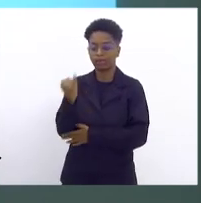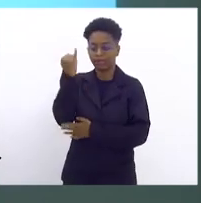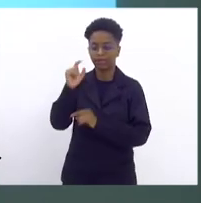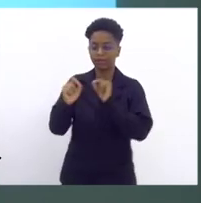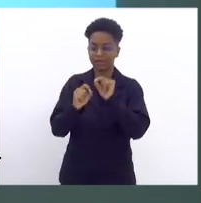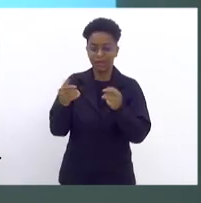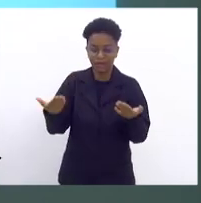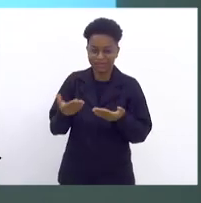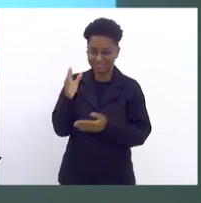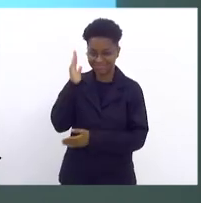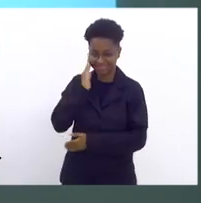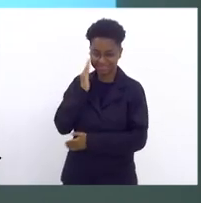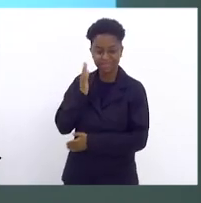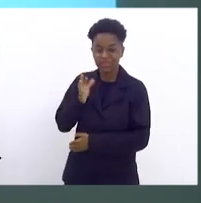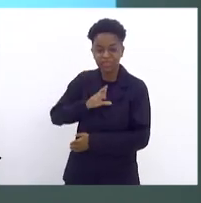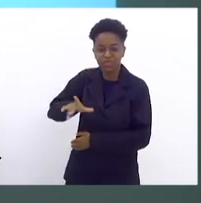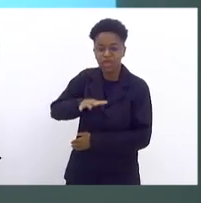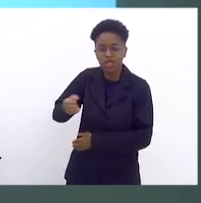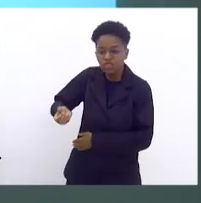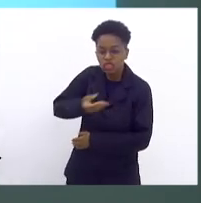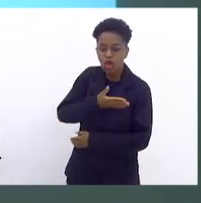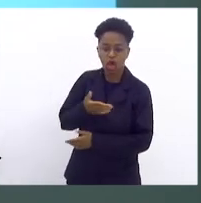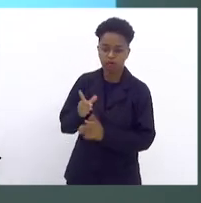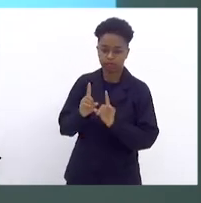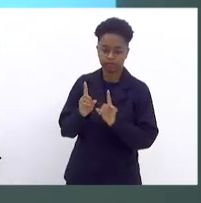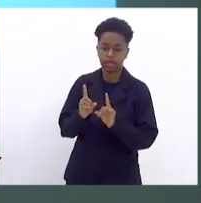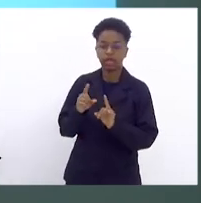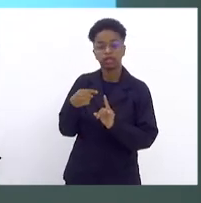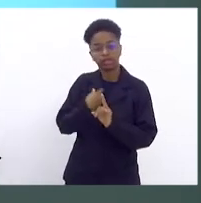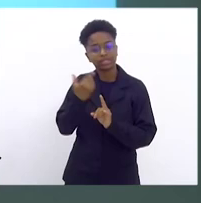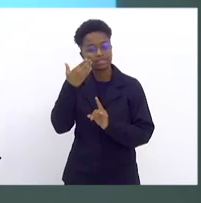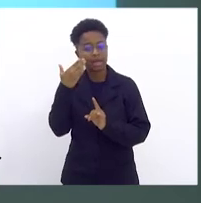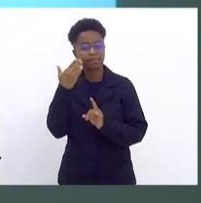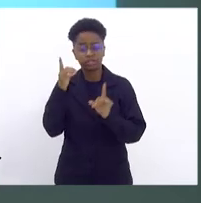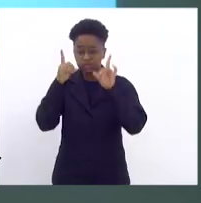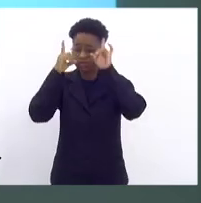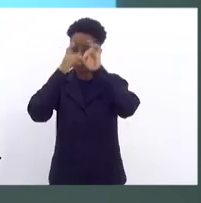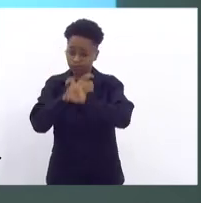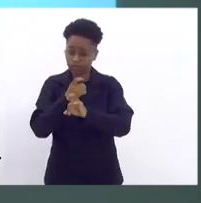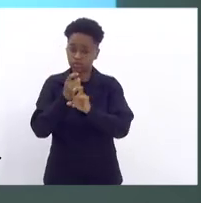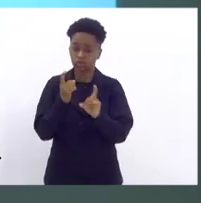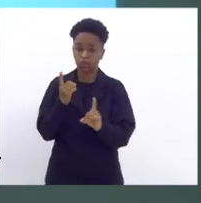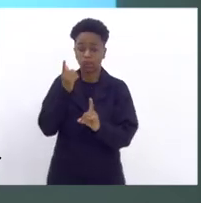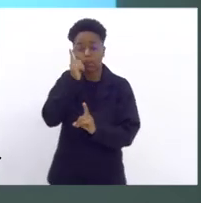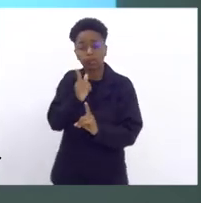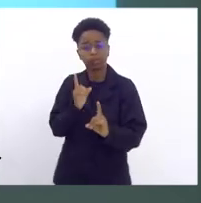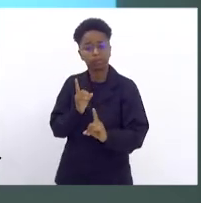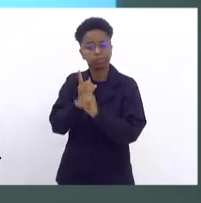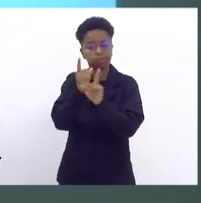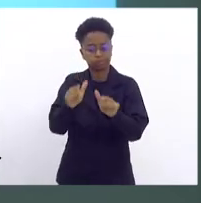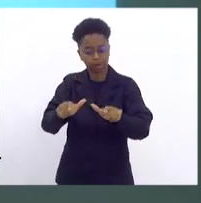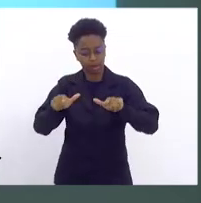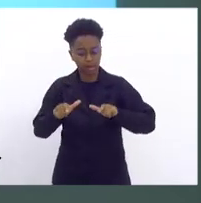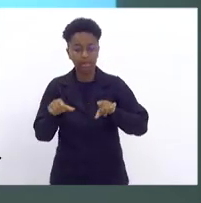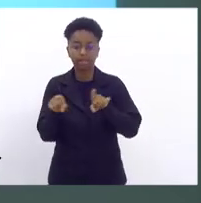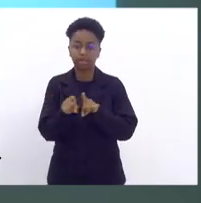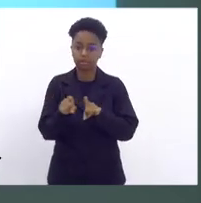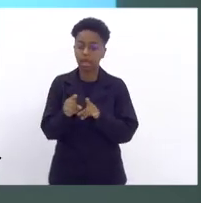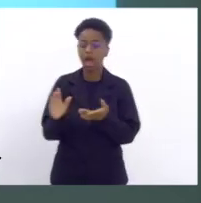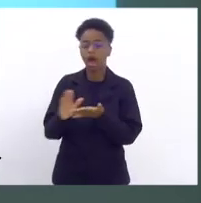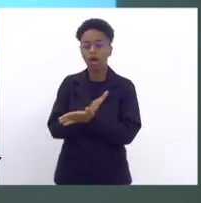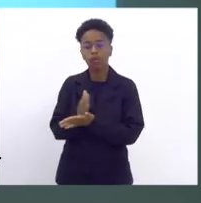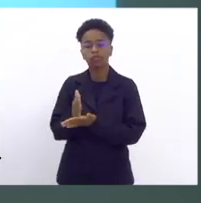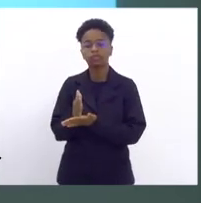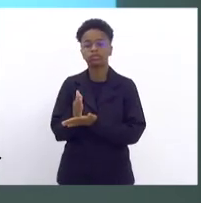é não é uma novidade em relação ao a dificuldade do acesso ao diagnóstico e alguns serviços que ainda talvez